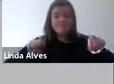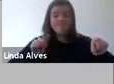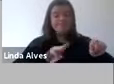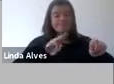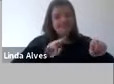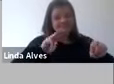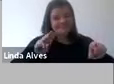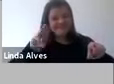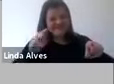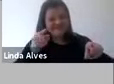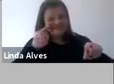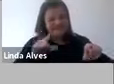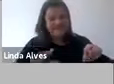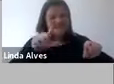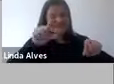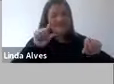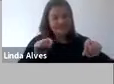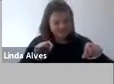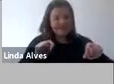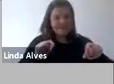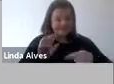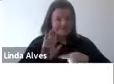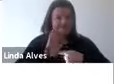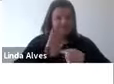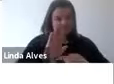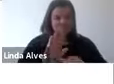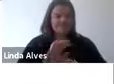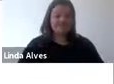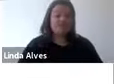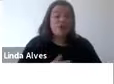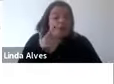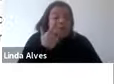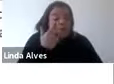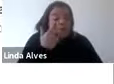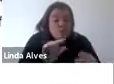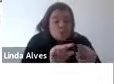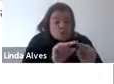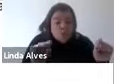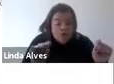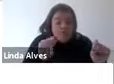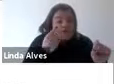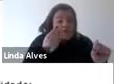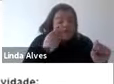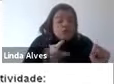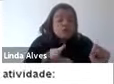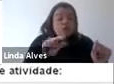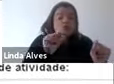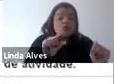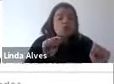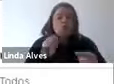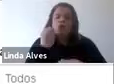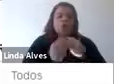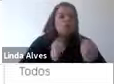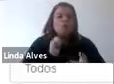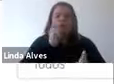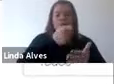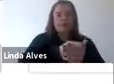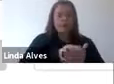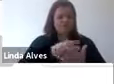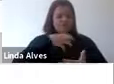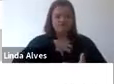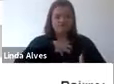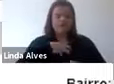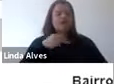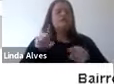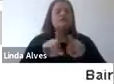cimec.com.br/achefácil e selecione o filtro para exibição. Ali, você também pode filtrar a forma de pagamento, SMCP